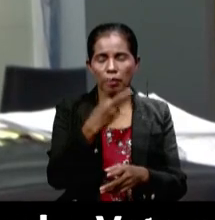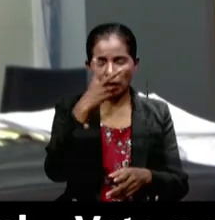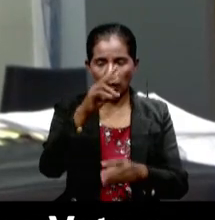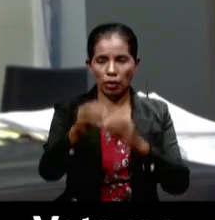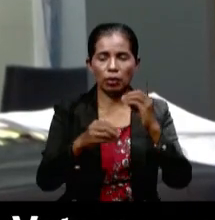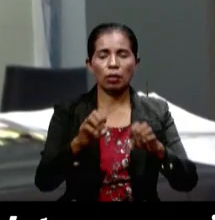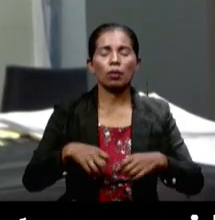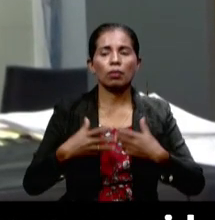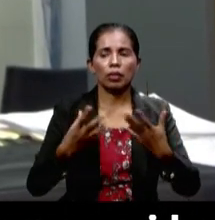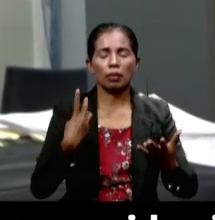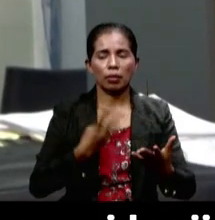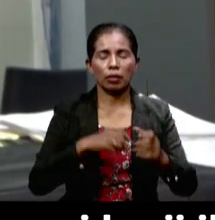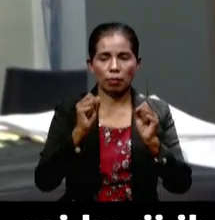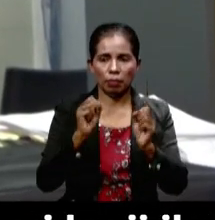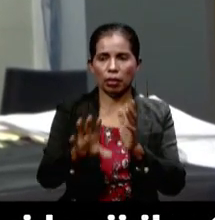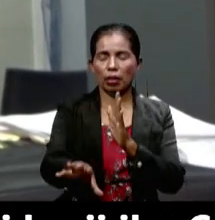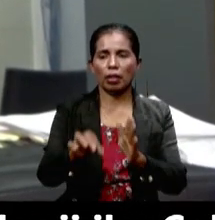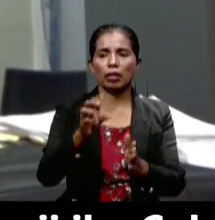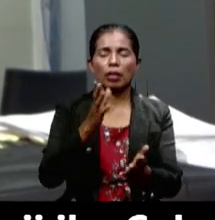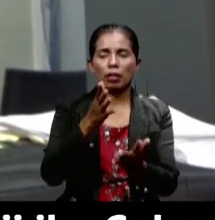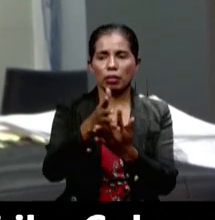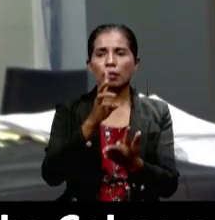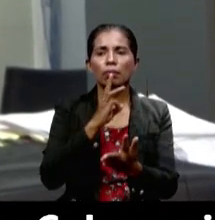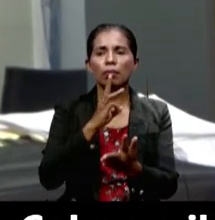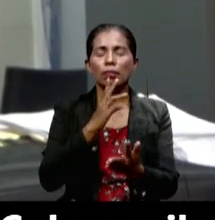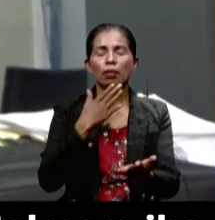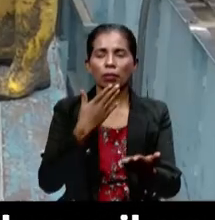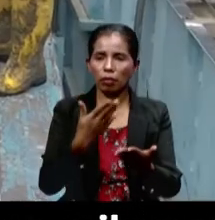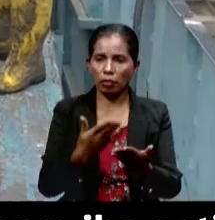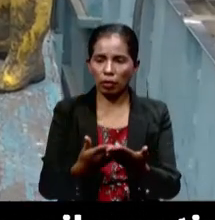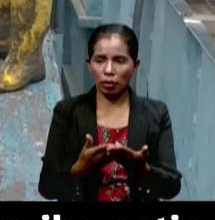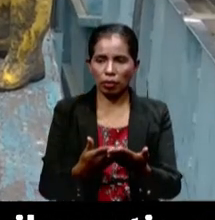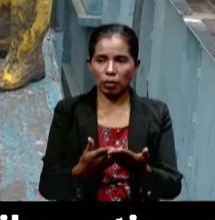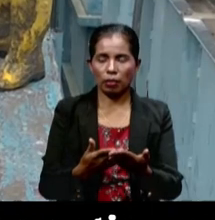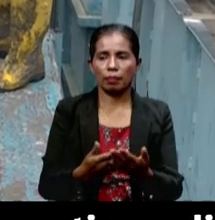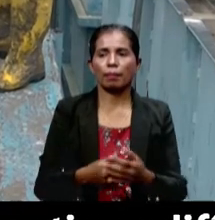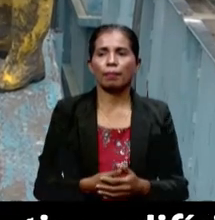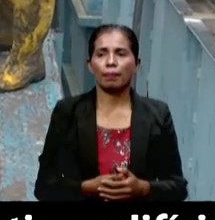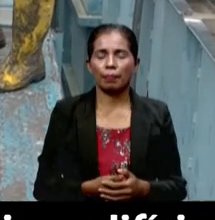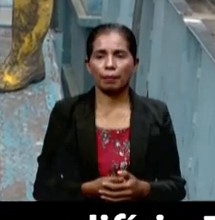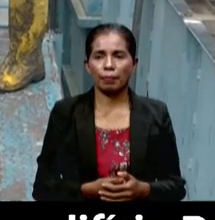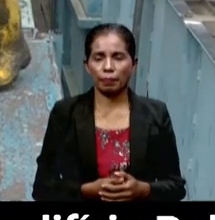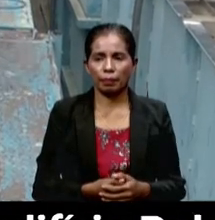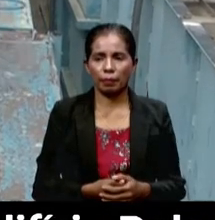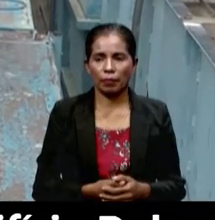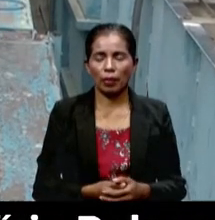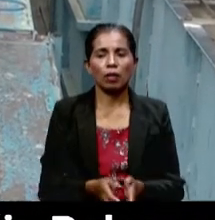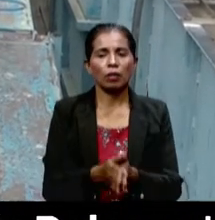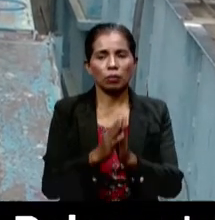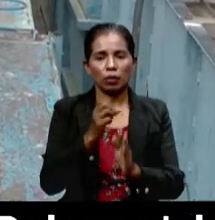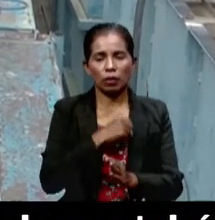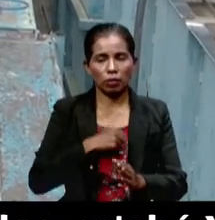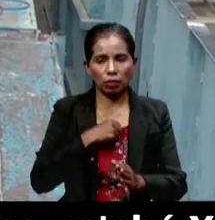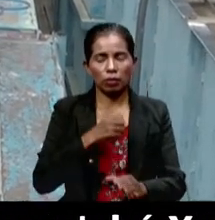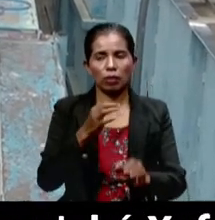o para também é tão outro acesso bem o dia com a pressão de Bernessa. Rouço desculpa, cara, que